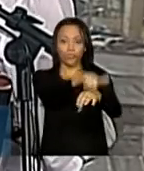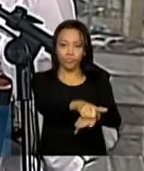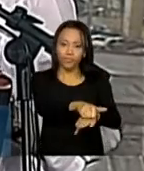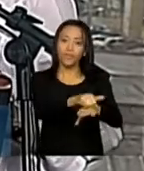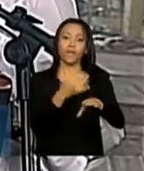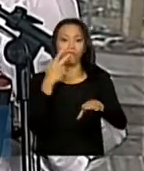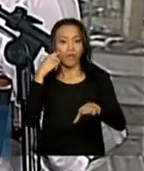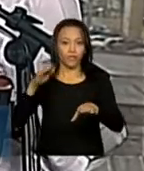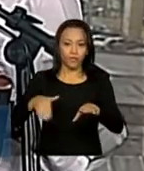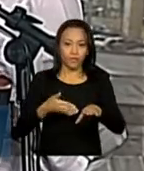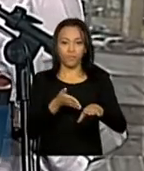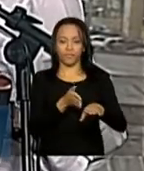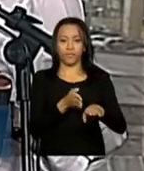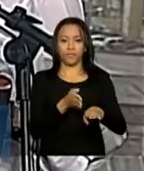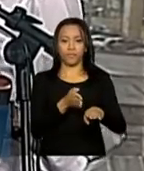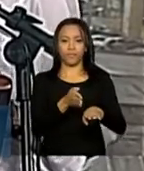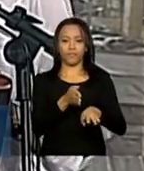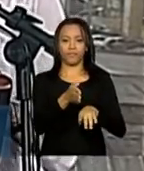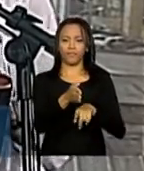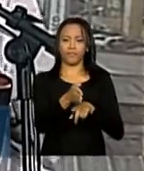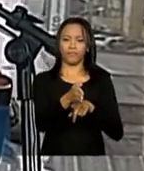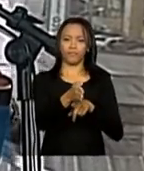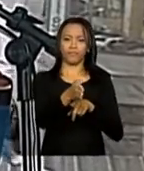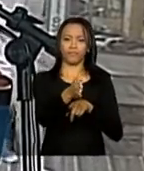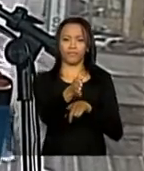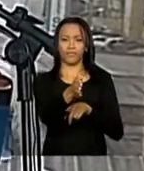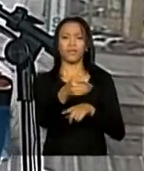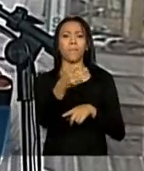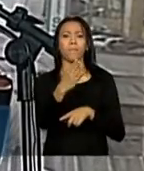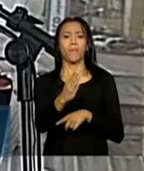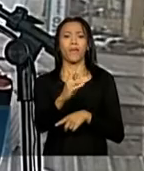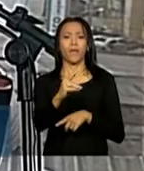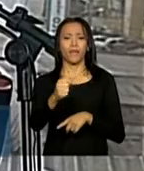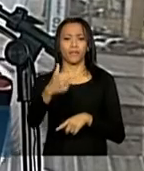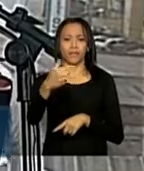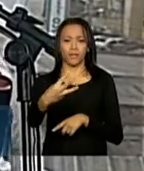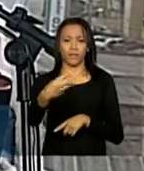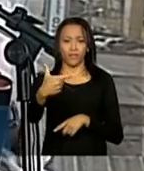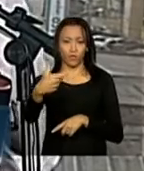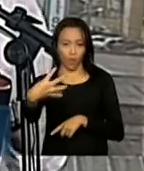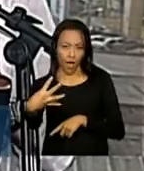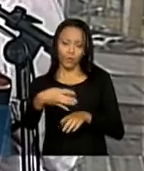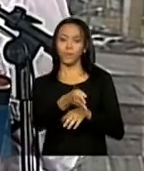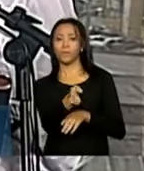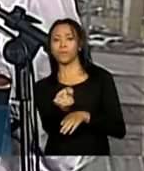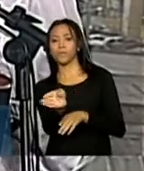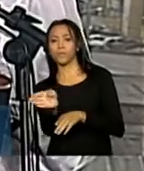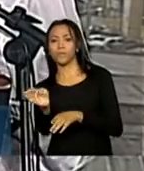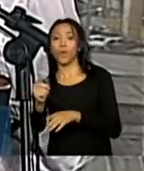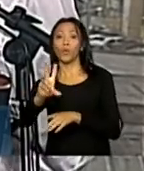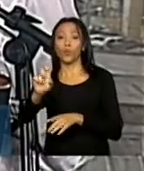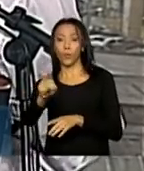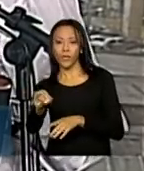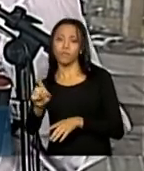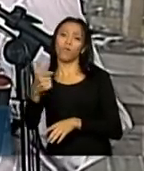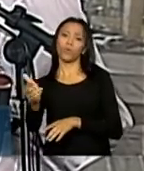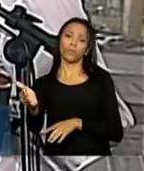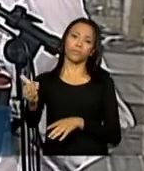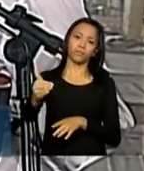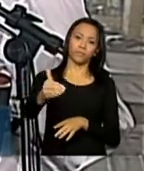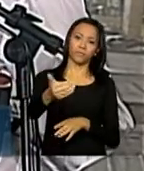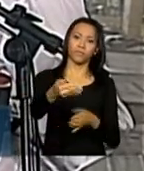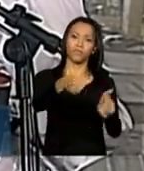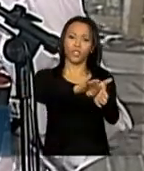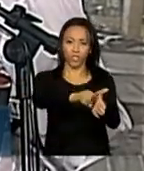pista praticamente segregada, sai na BR-324, pega Luiz Eduardo, pega Paralelo e vai